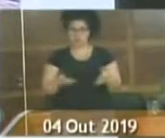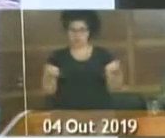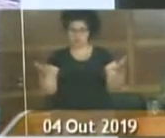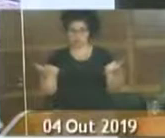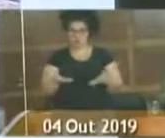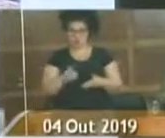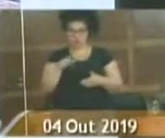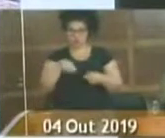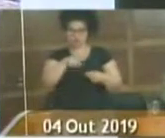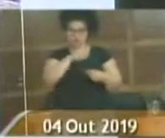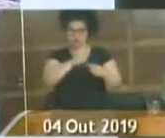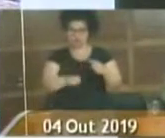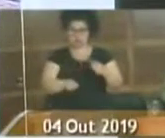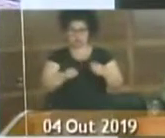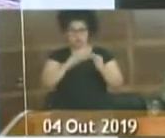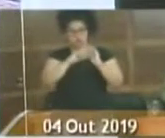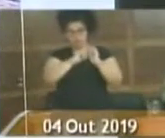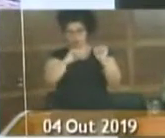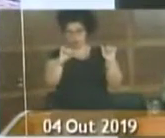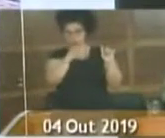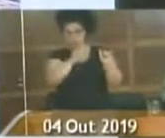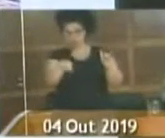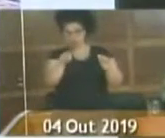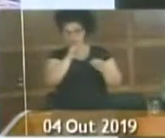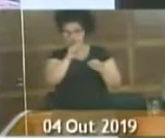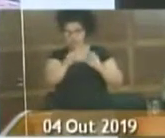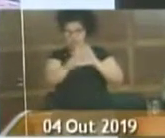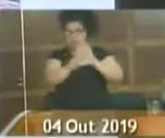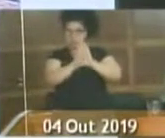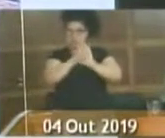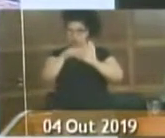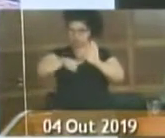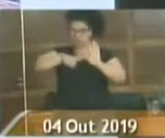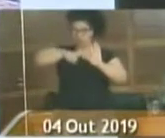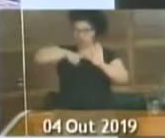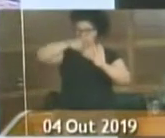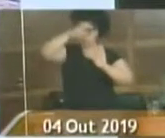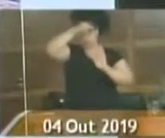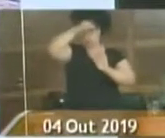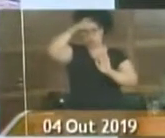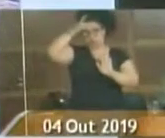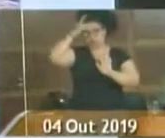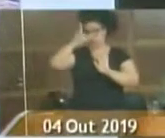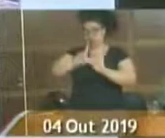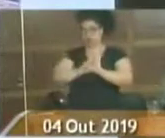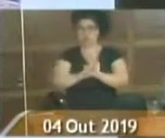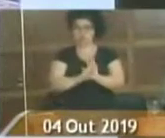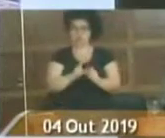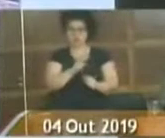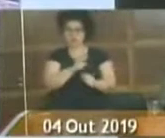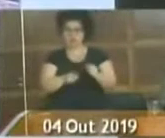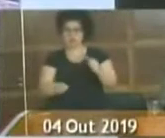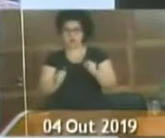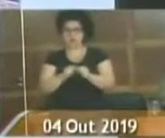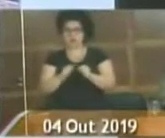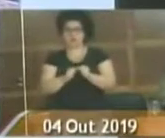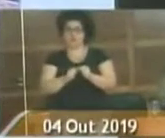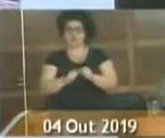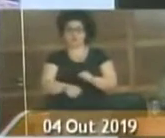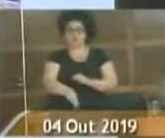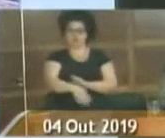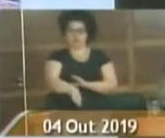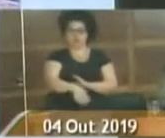é proibido, tá, gente? É, pela lei municipal que a gente tem, fazer rifa